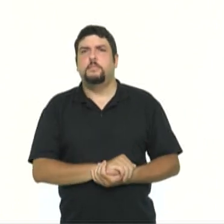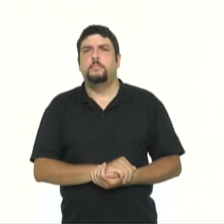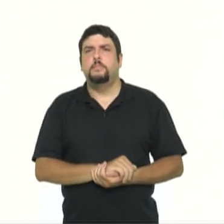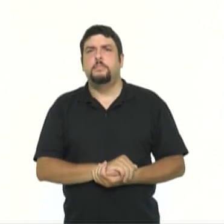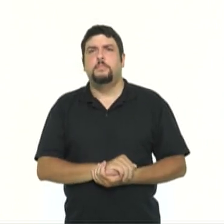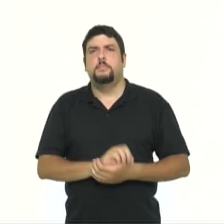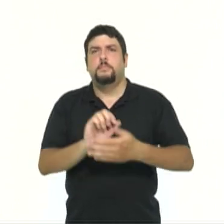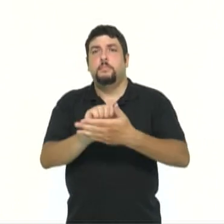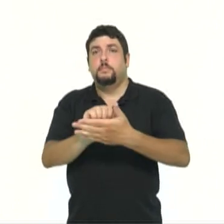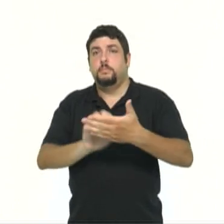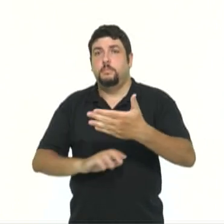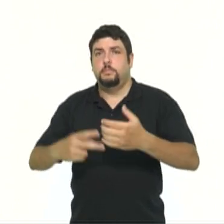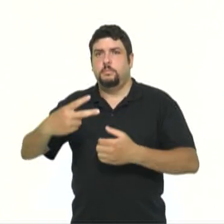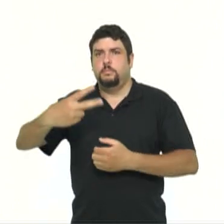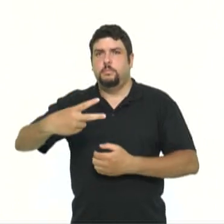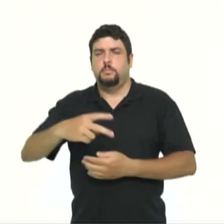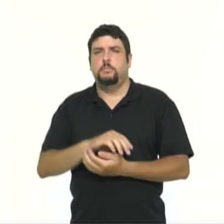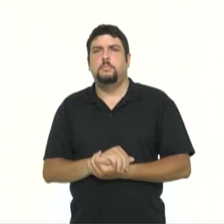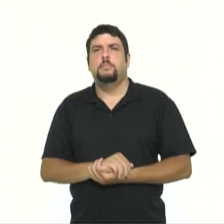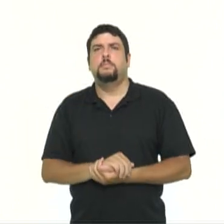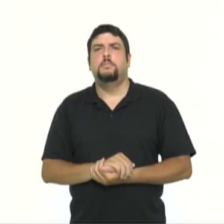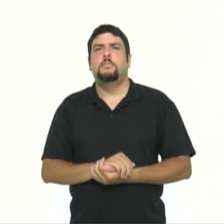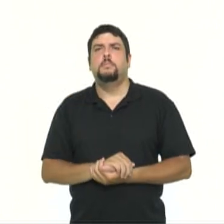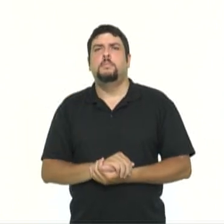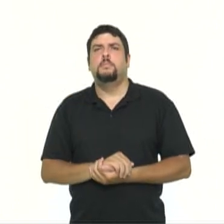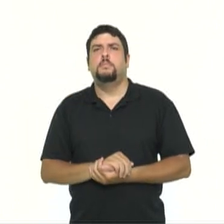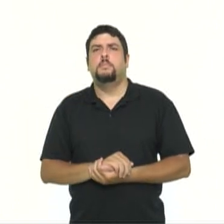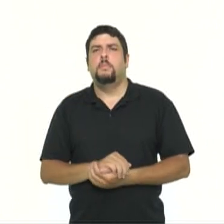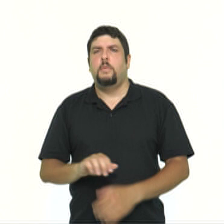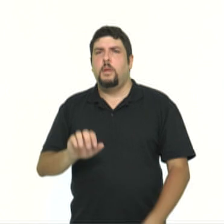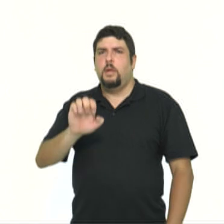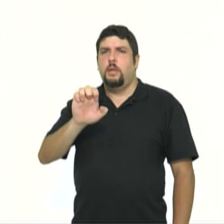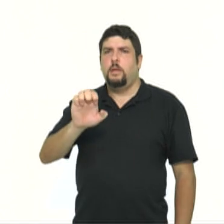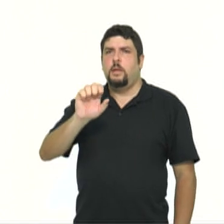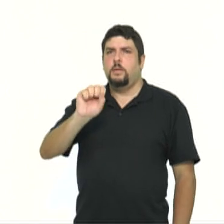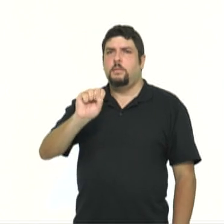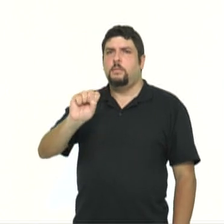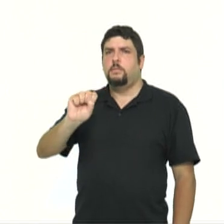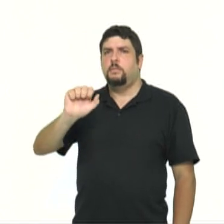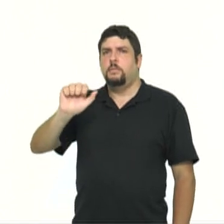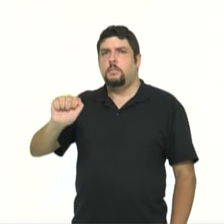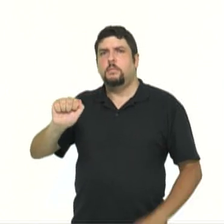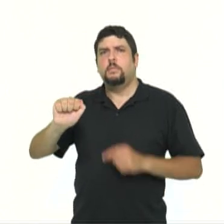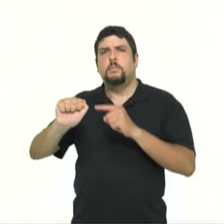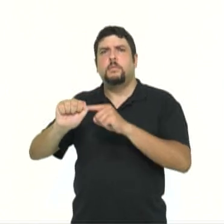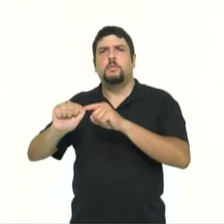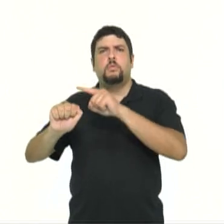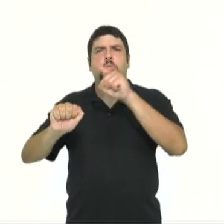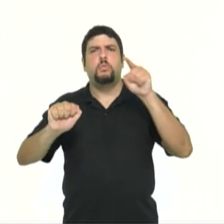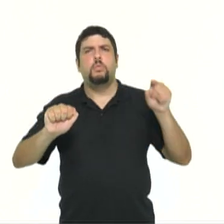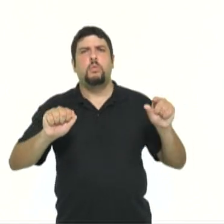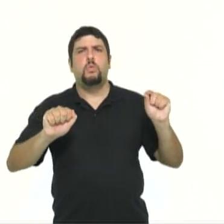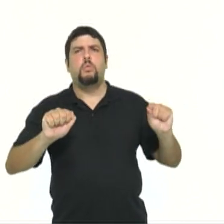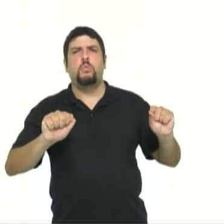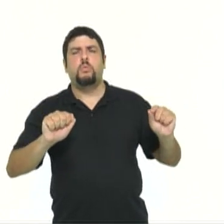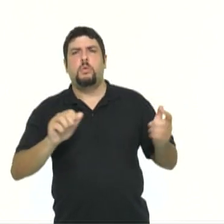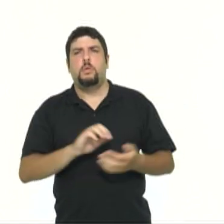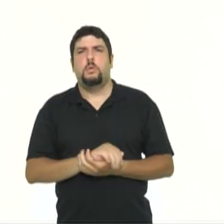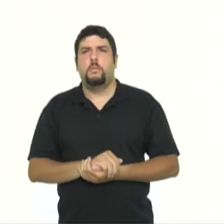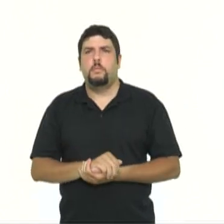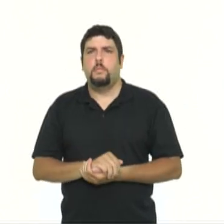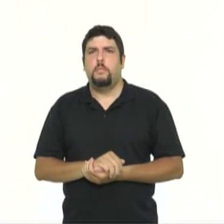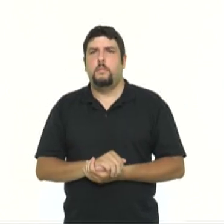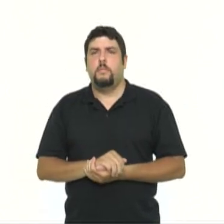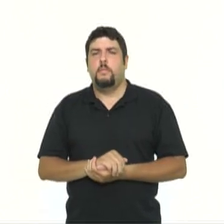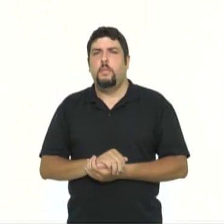Atividade 2. Qual a função do pronome essa no trecho do texto? Essa dinâmica